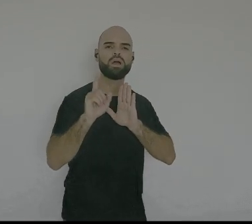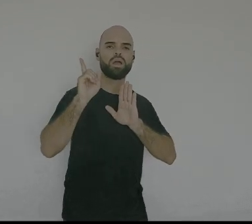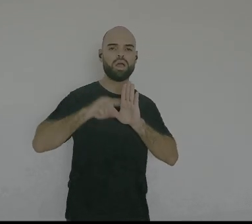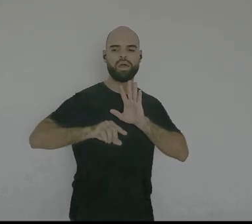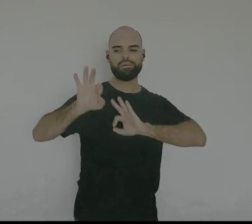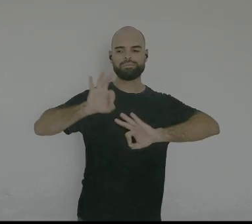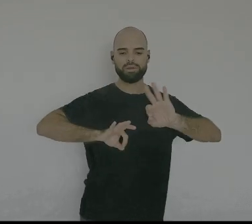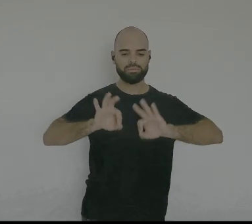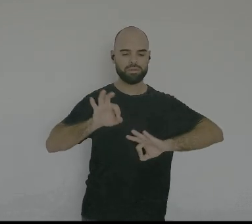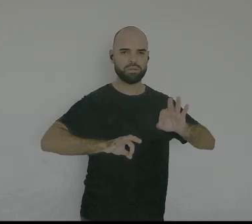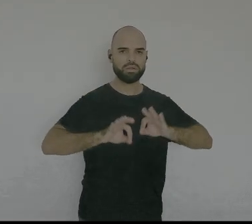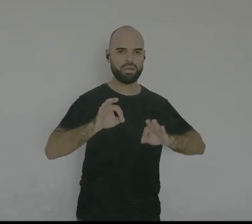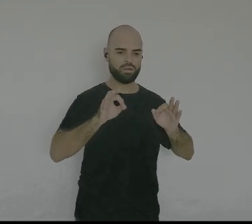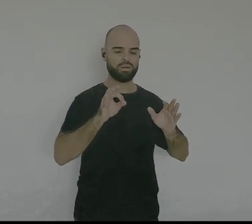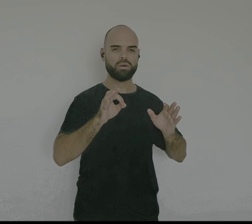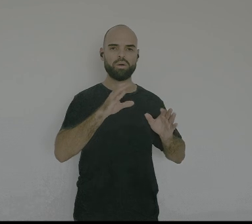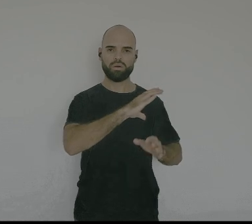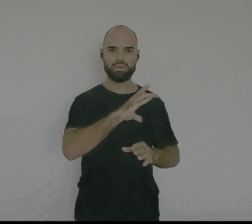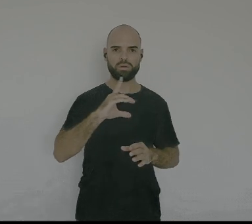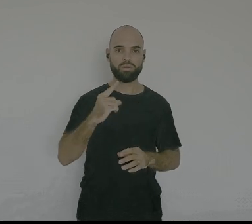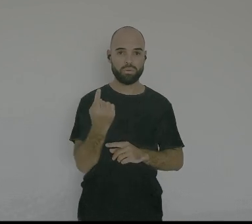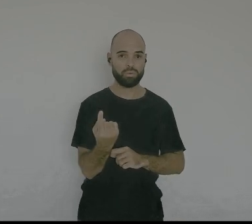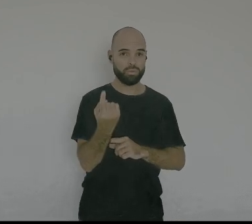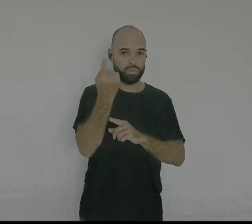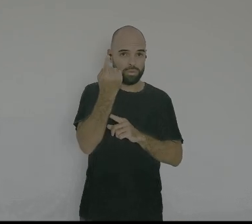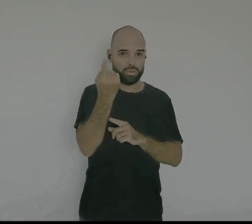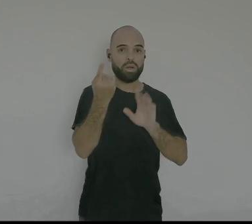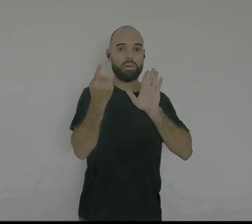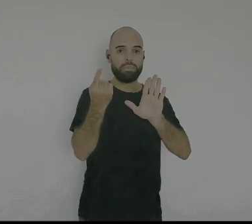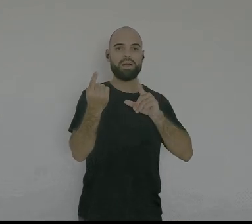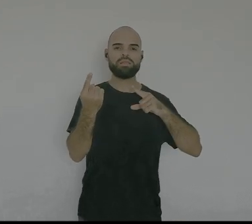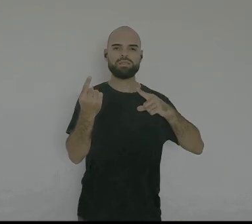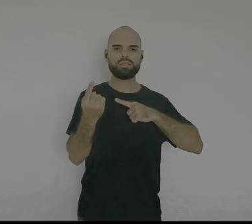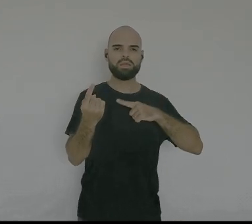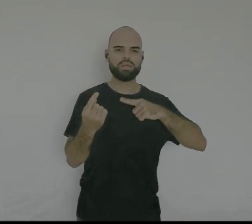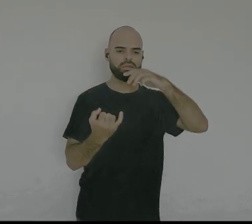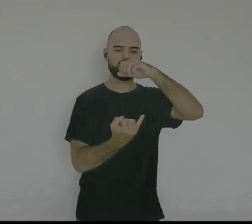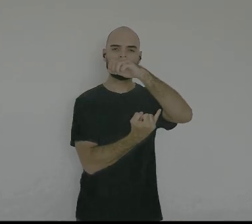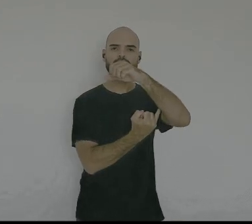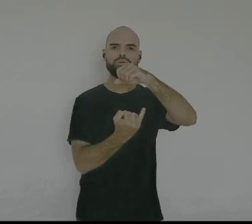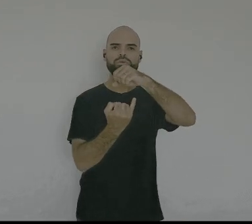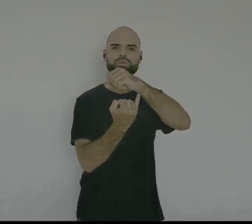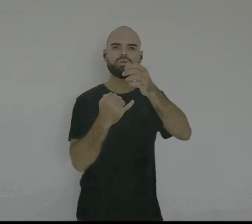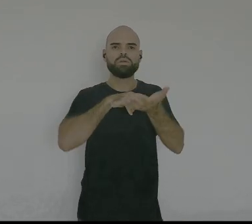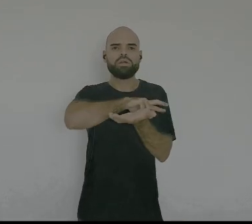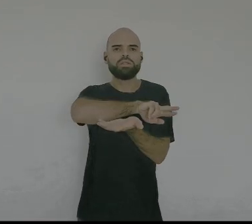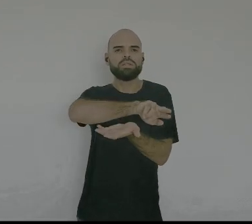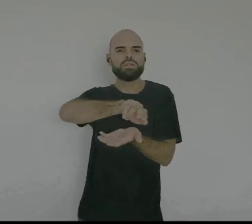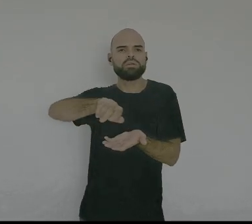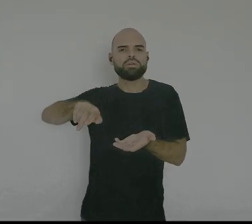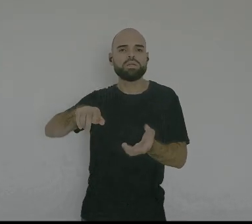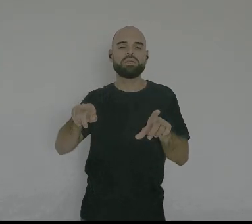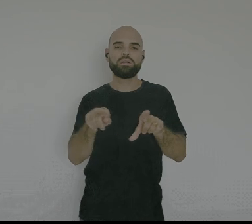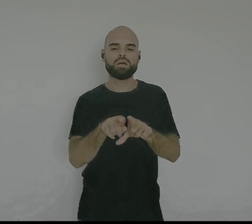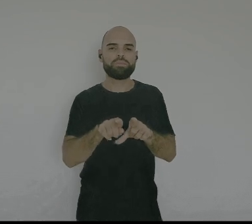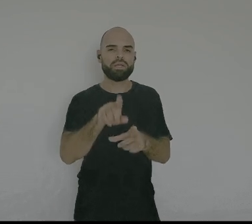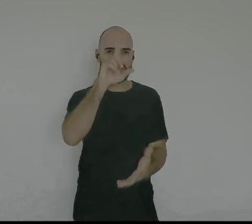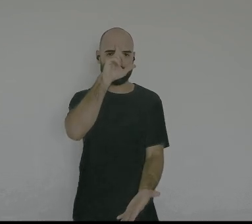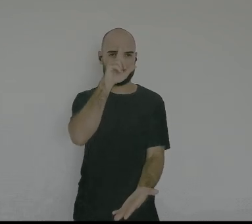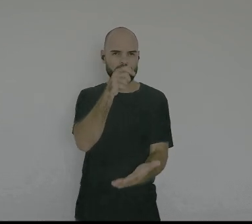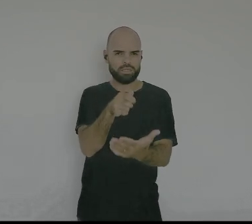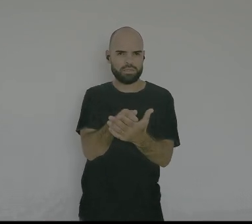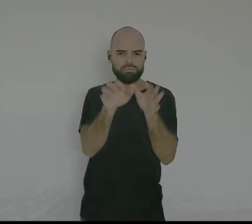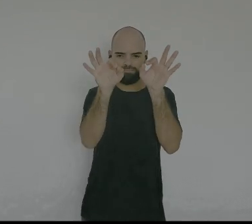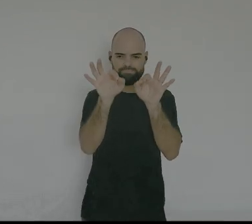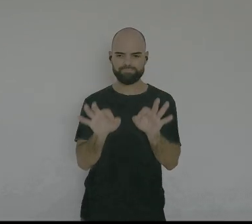arranjo organizativo único, de composição pluriinstitucional, que